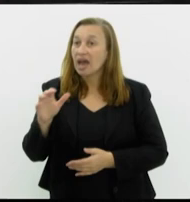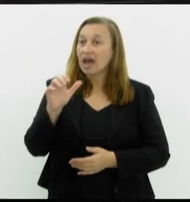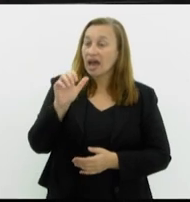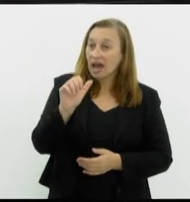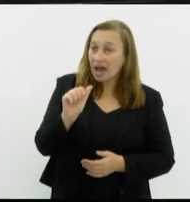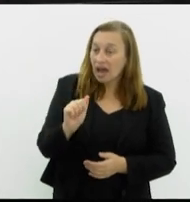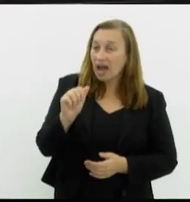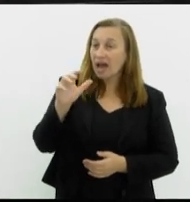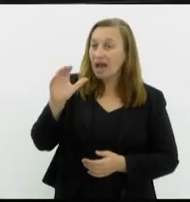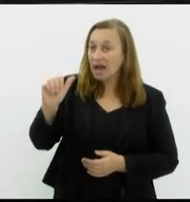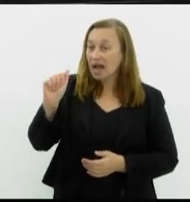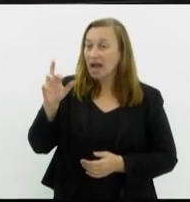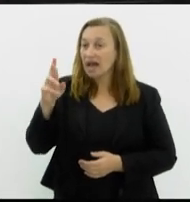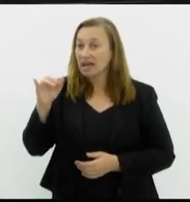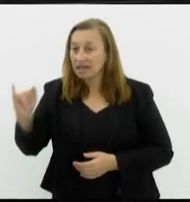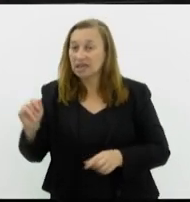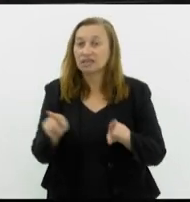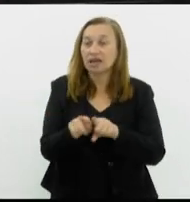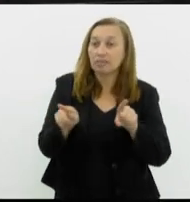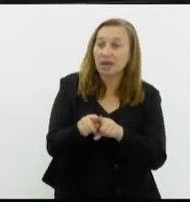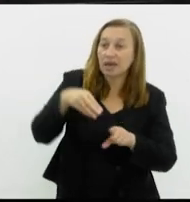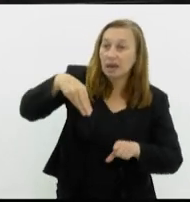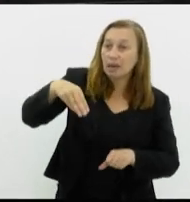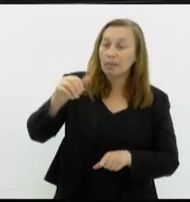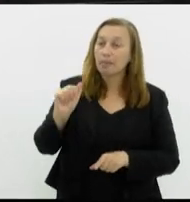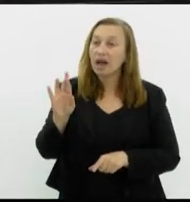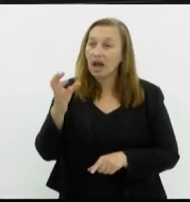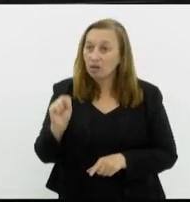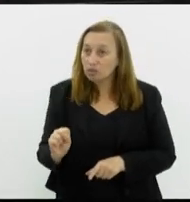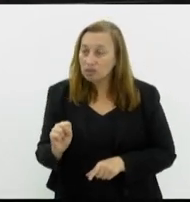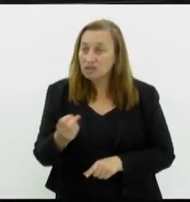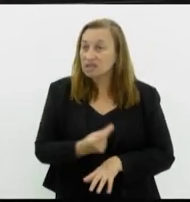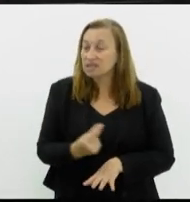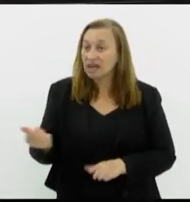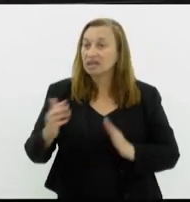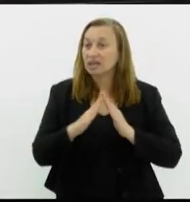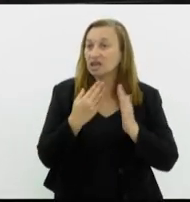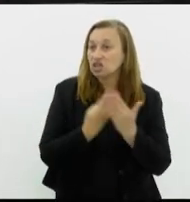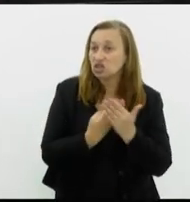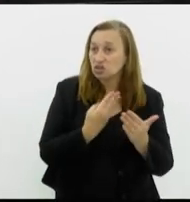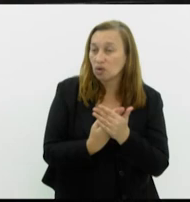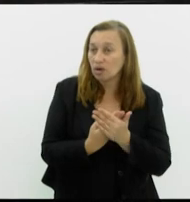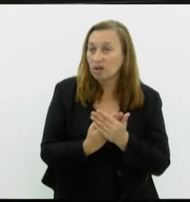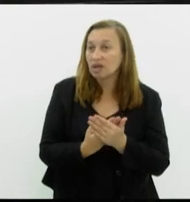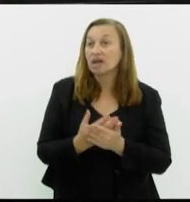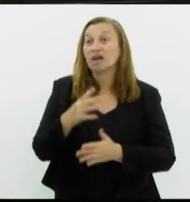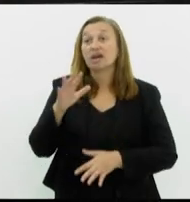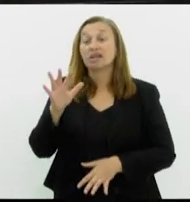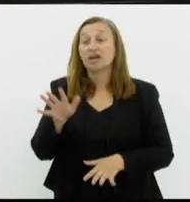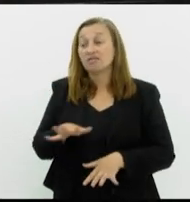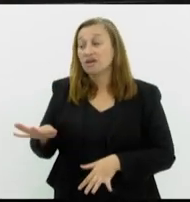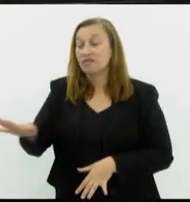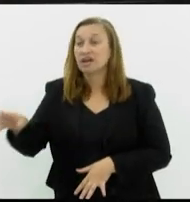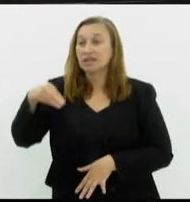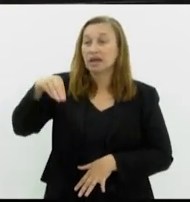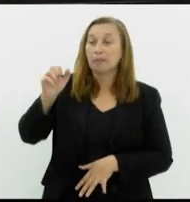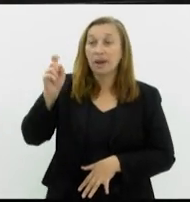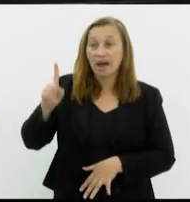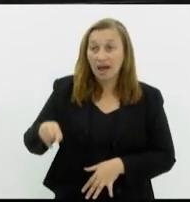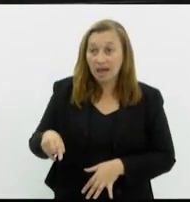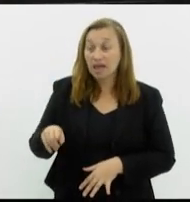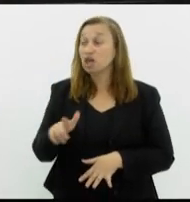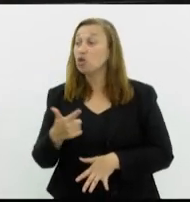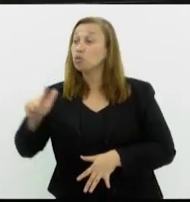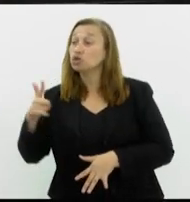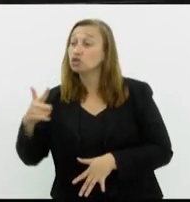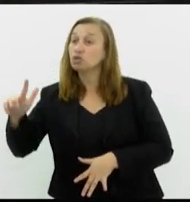foi o assassinato de Marcos Vinícius, que saía da escola ali no complexo de favelas da Maré, e como foi o assassinato de tantas